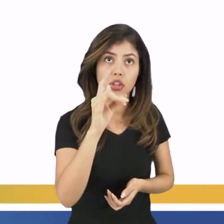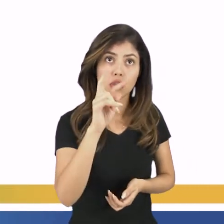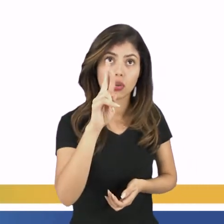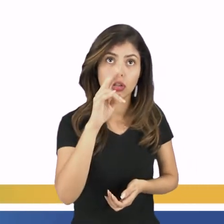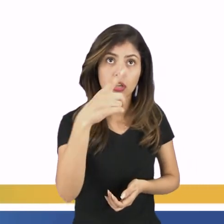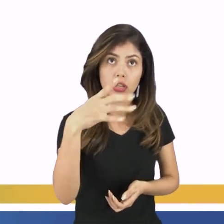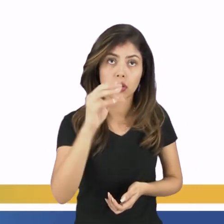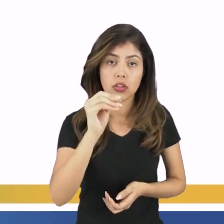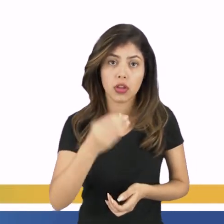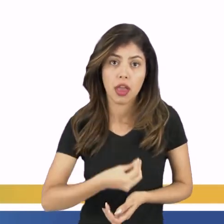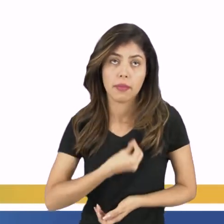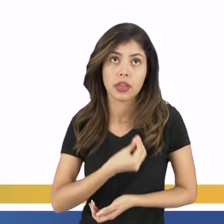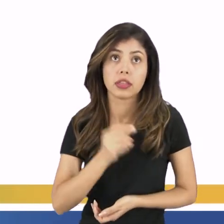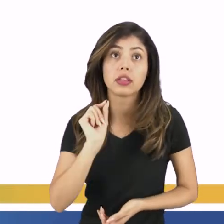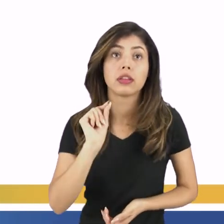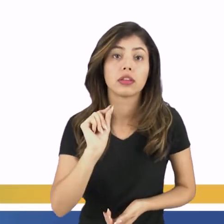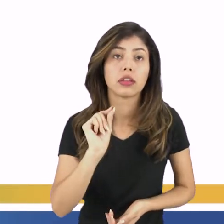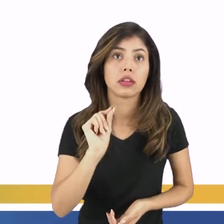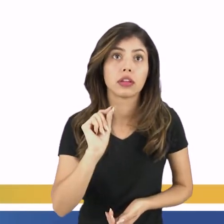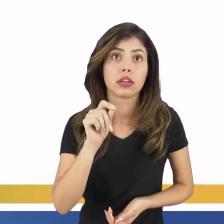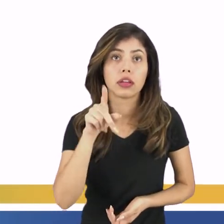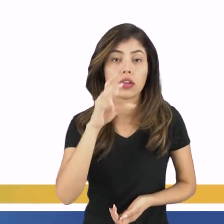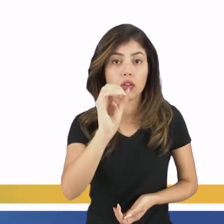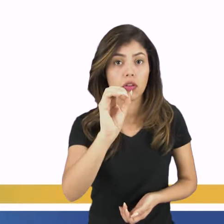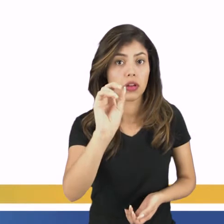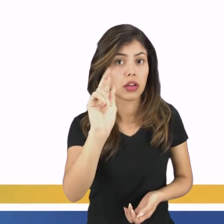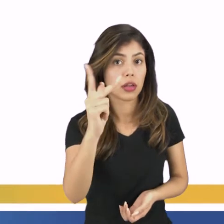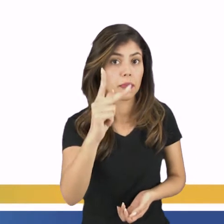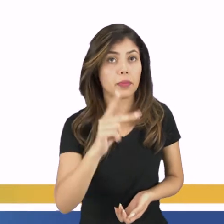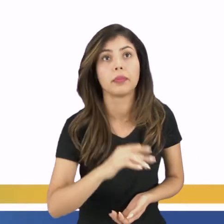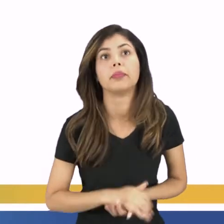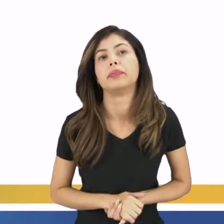potássio nós temos a presença do OH.